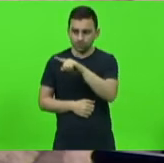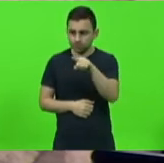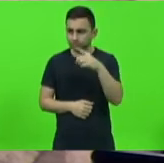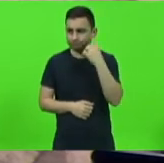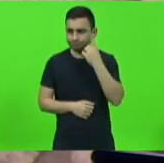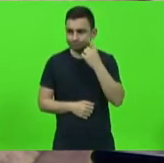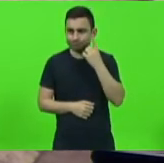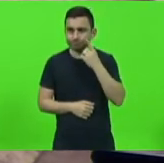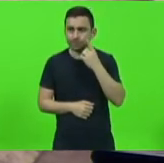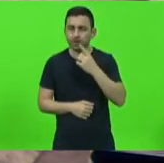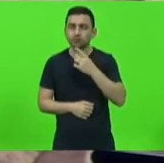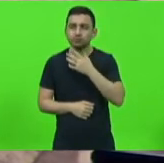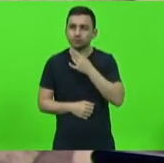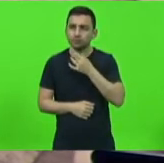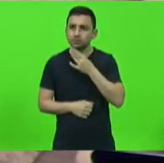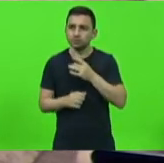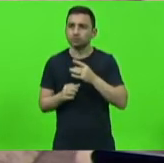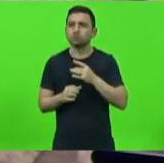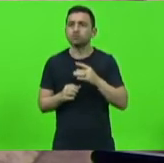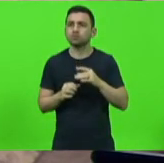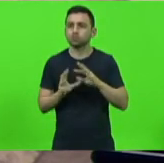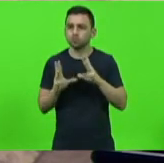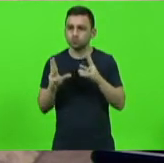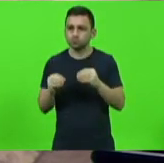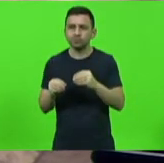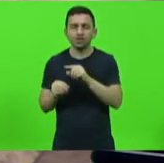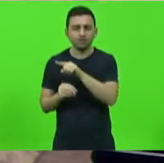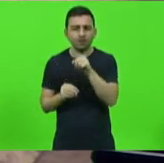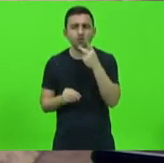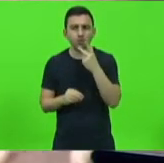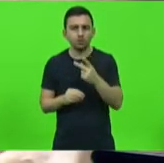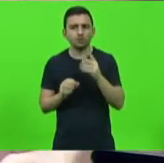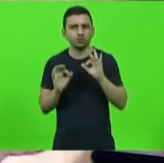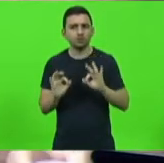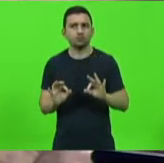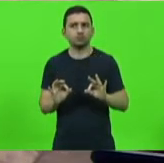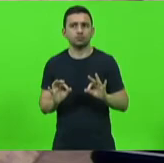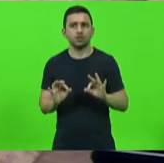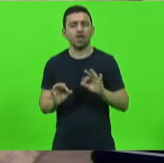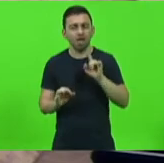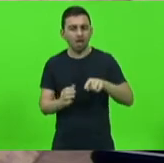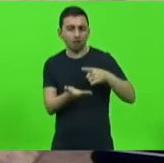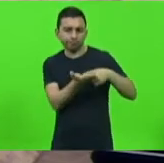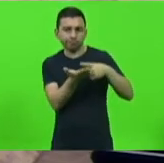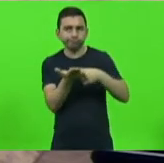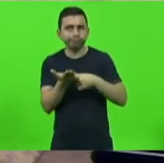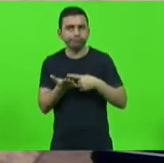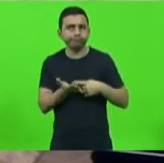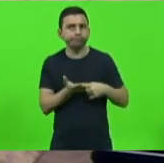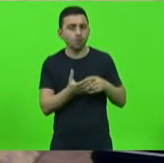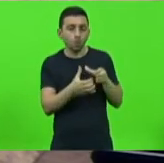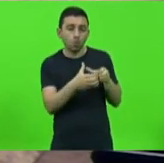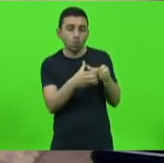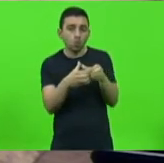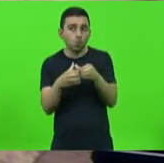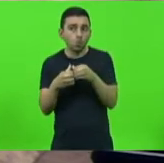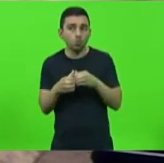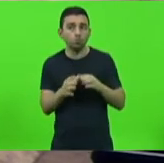Cobalcini, frisaram muito bem. Foi fruto de acordo com todas as categorias